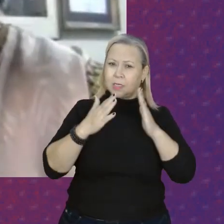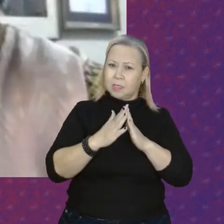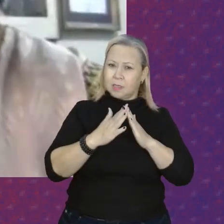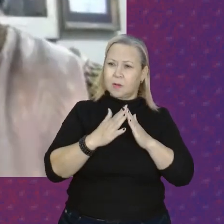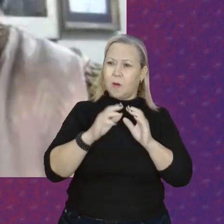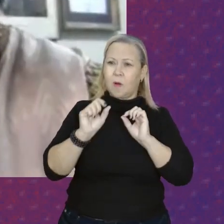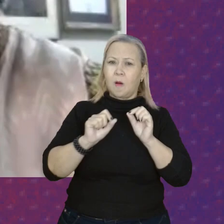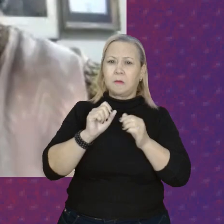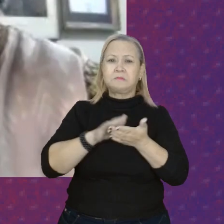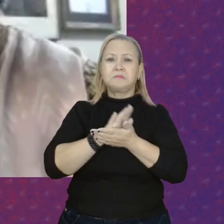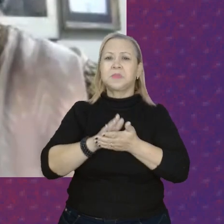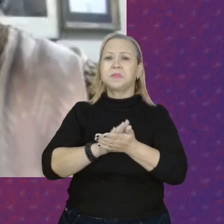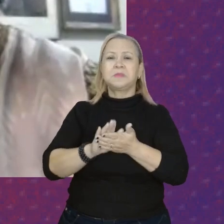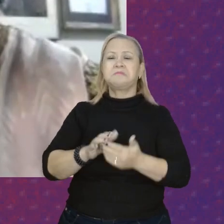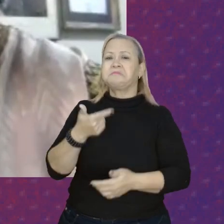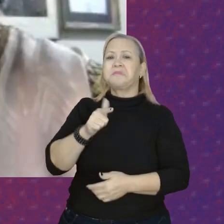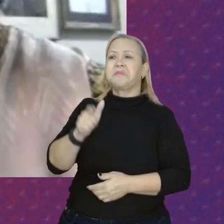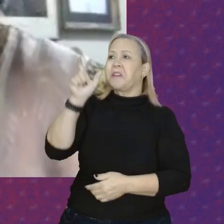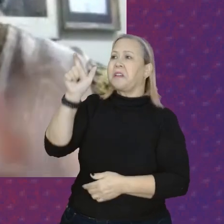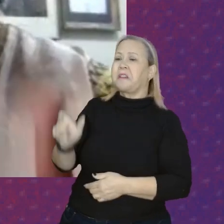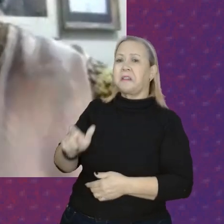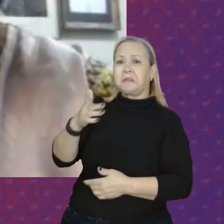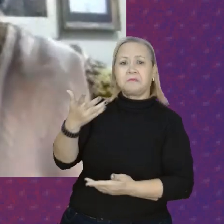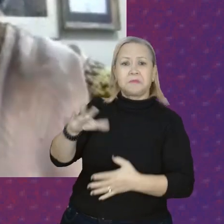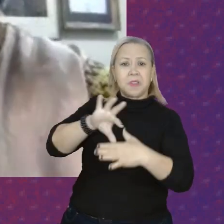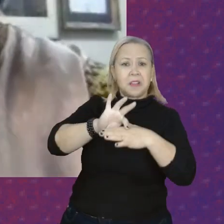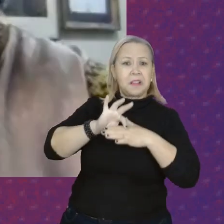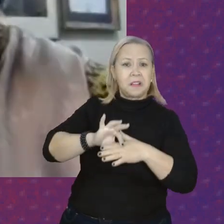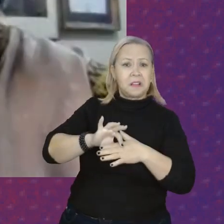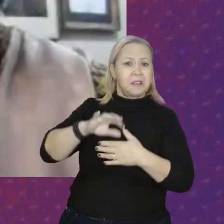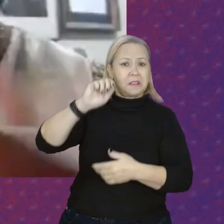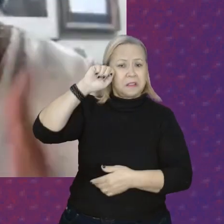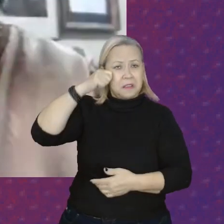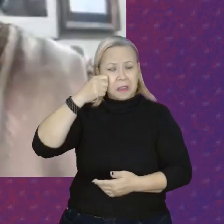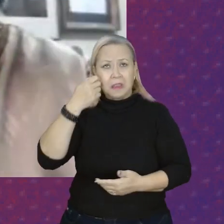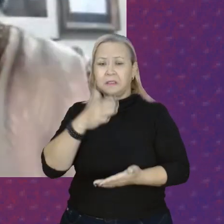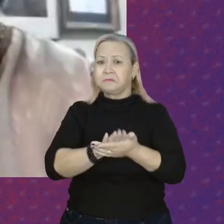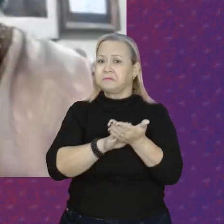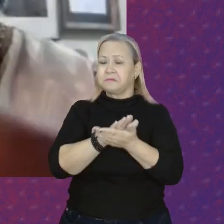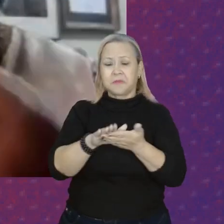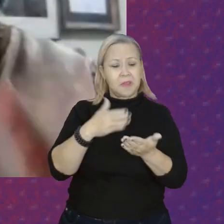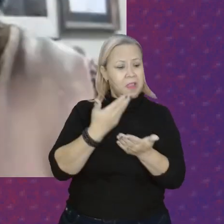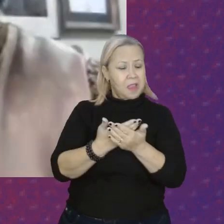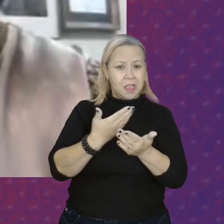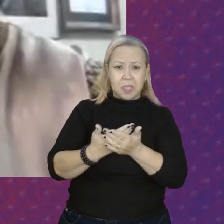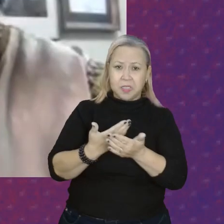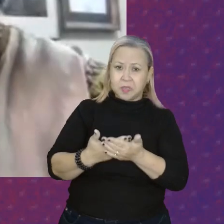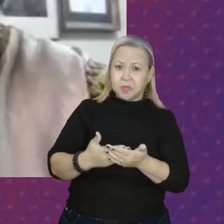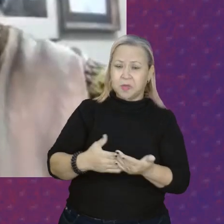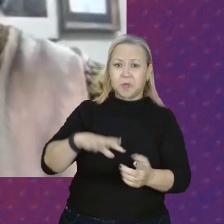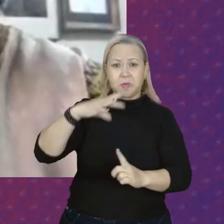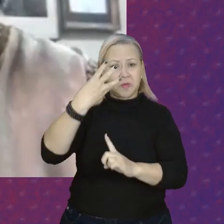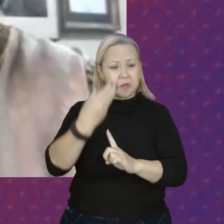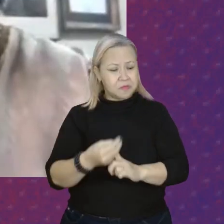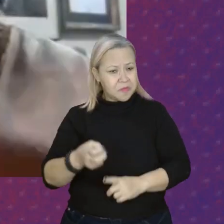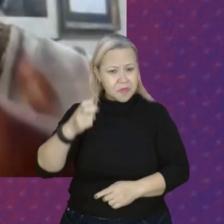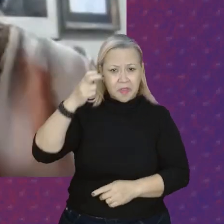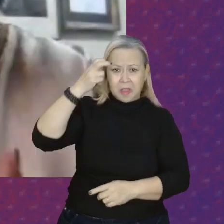sem personagens negros, né? Com nenhum estudo sobre a África, literatura africana, arte